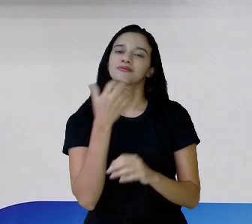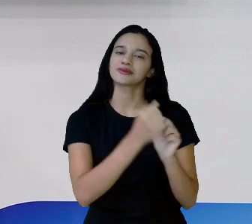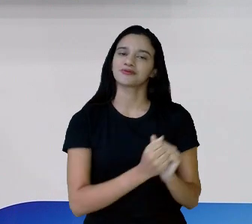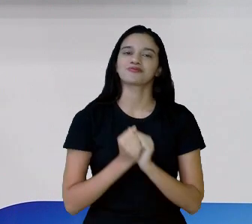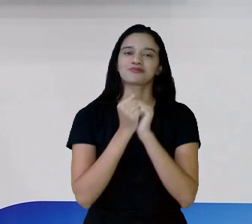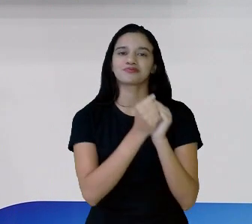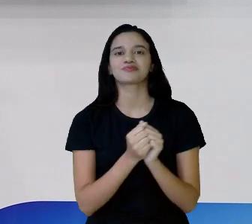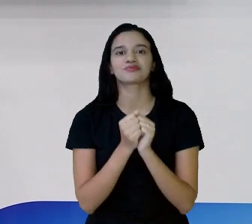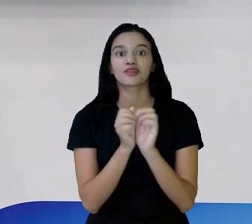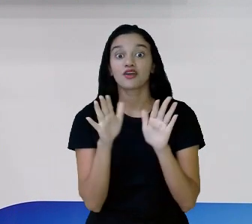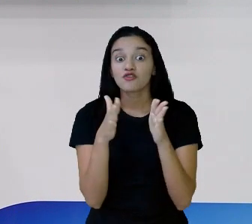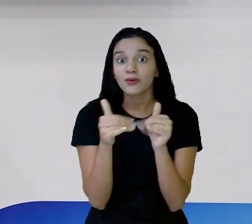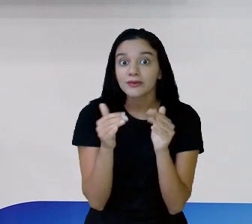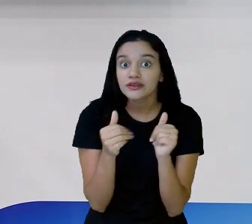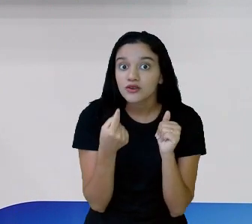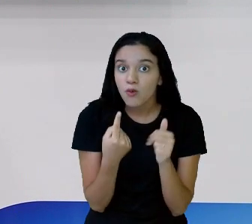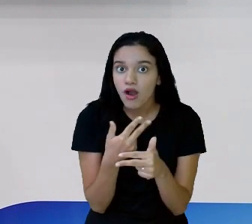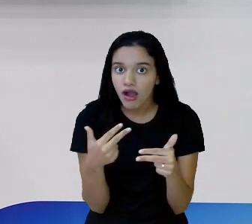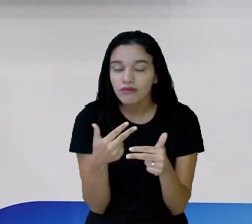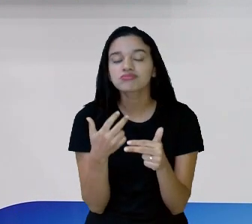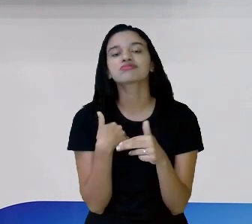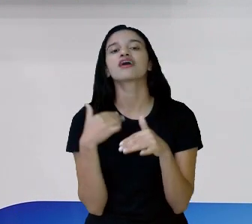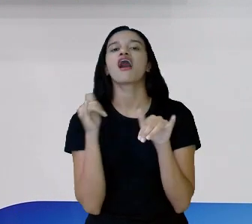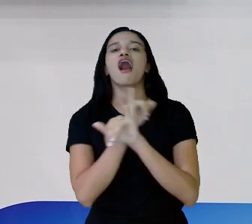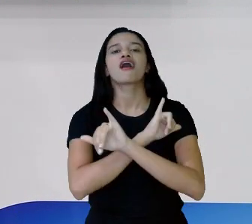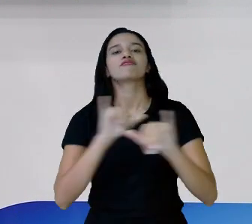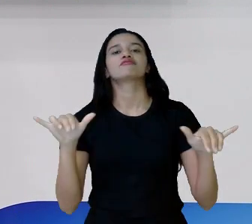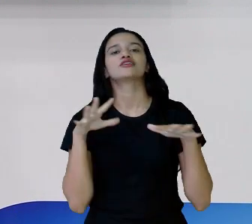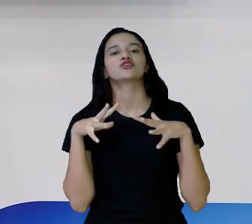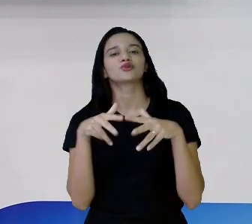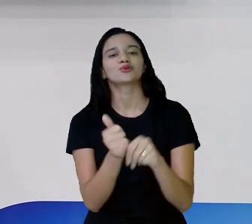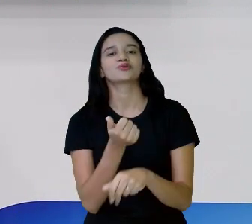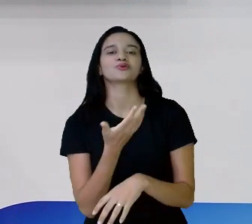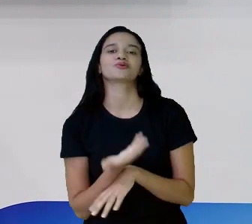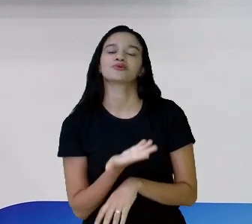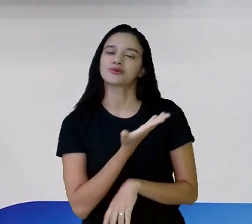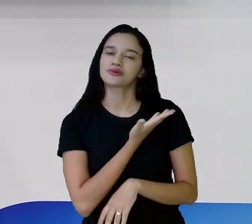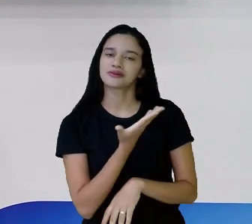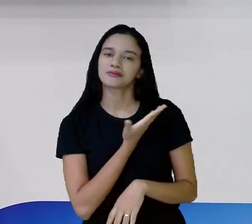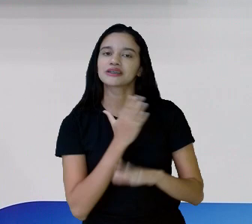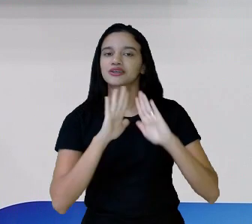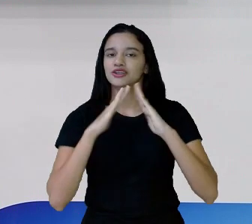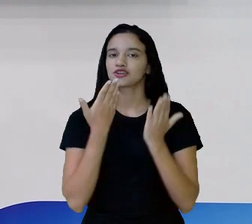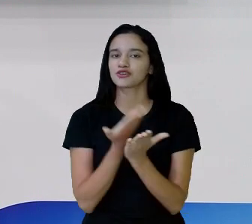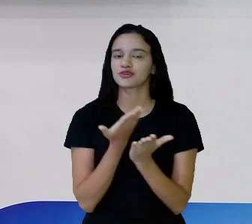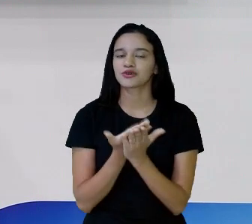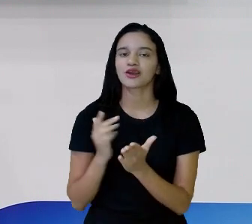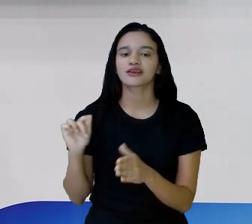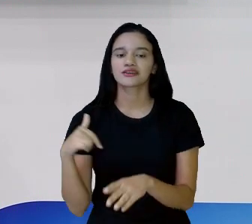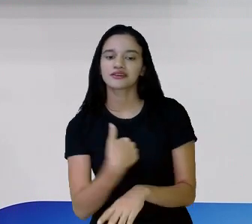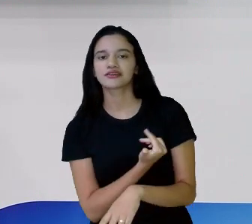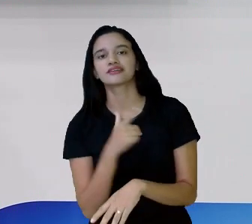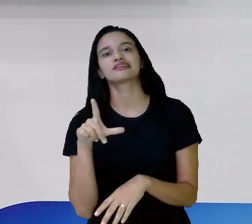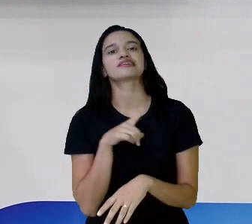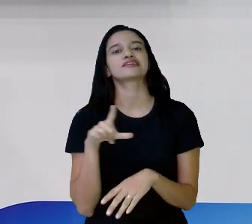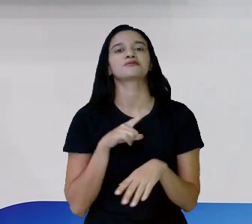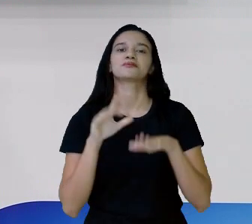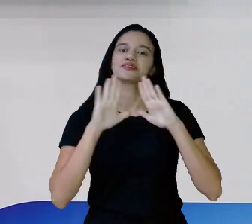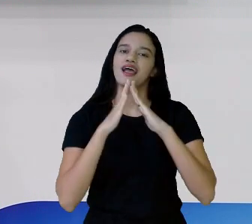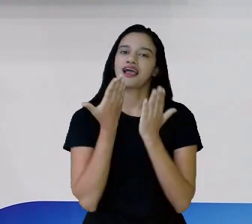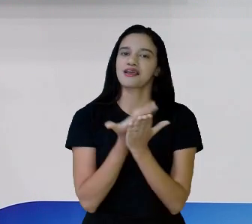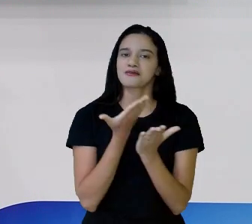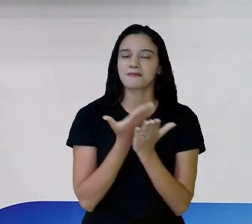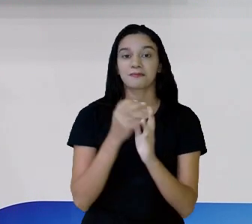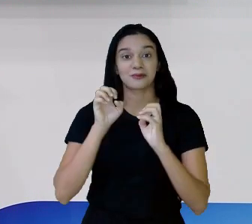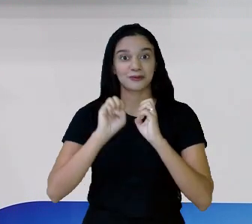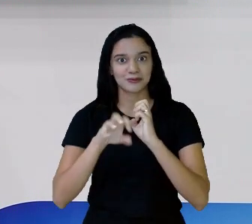gente, mas já vou te pedir um favor, avisa todos os colegas da escola que aqui nós temos a nossa aula do terceiro ano no